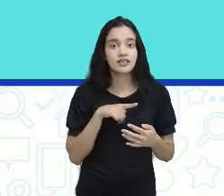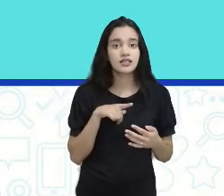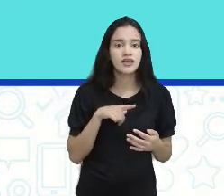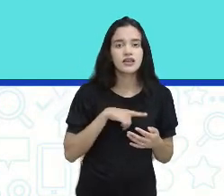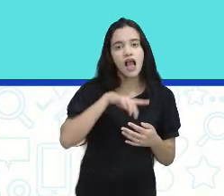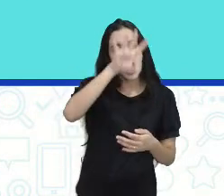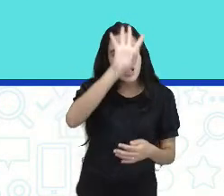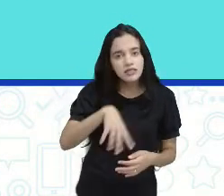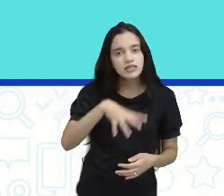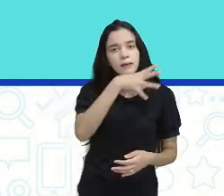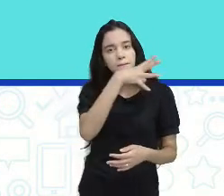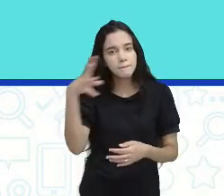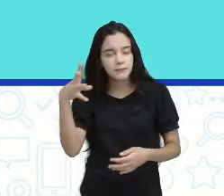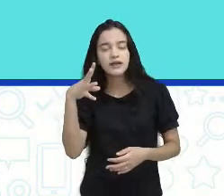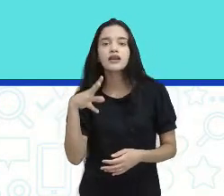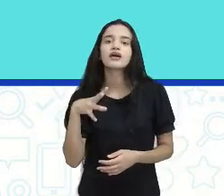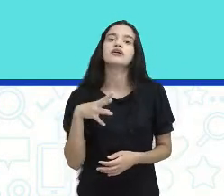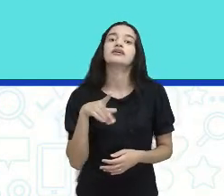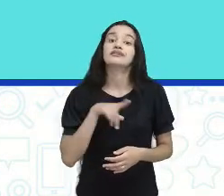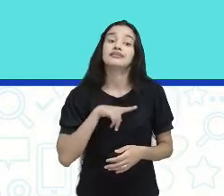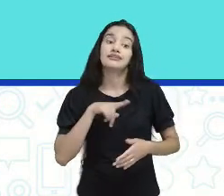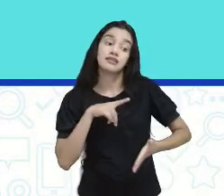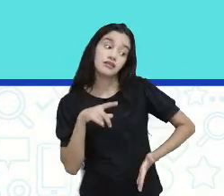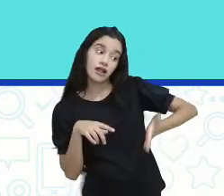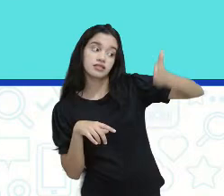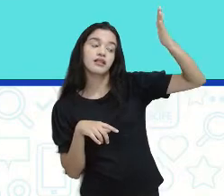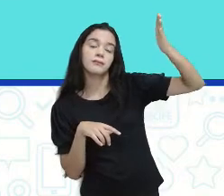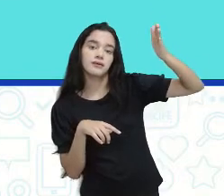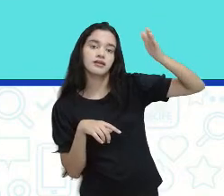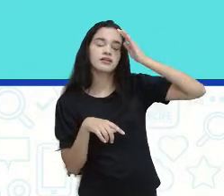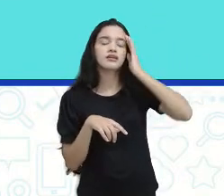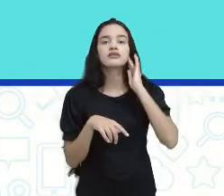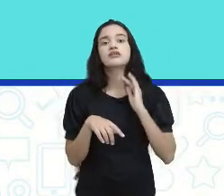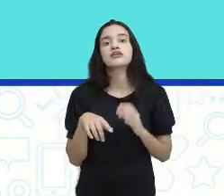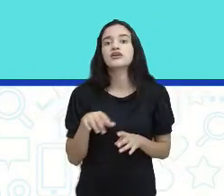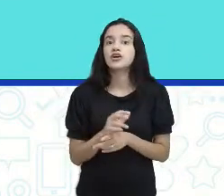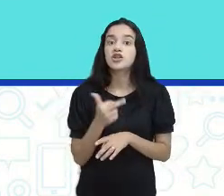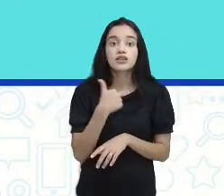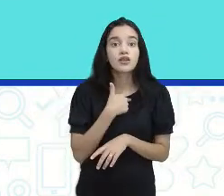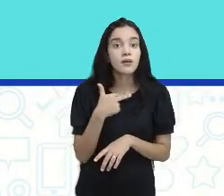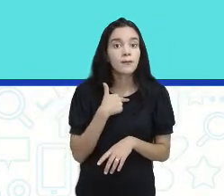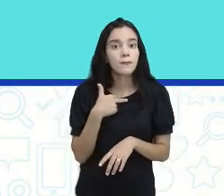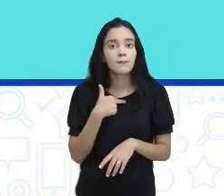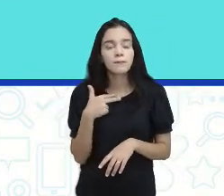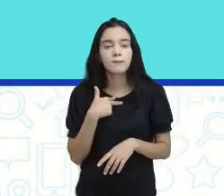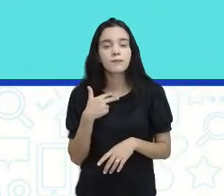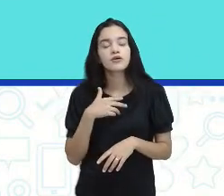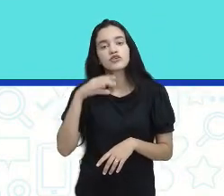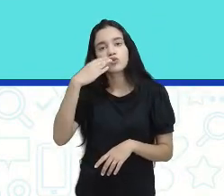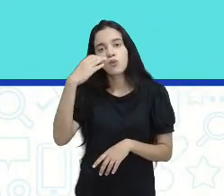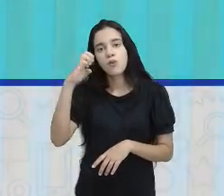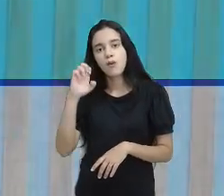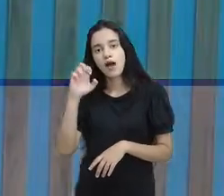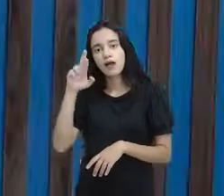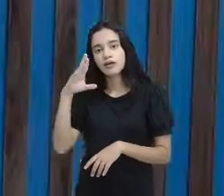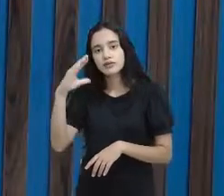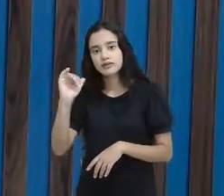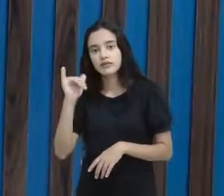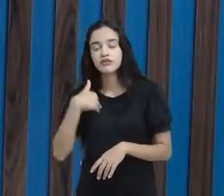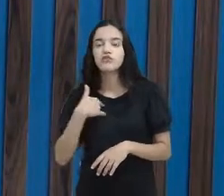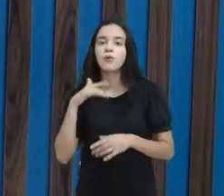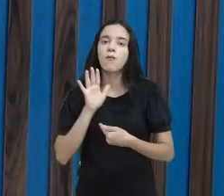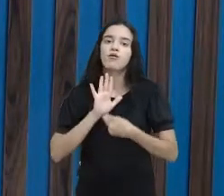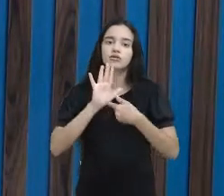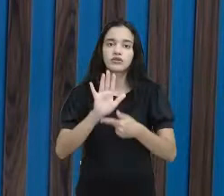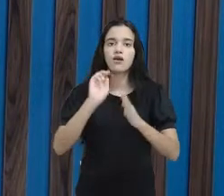né, tem que ser com a parede, né, não com a cerca, porque quando eu vou mostrar um vídeo daqui a pouco,